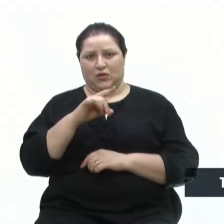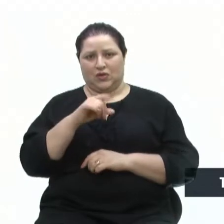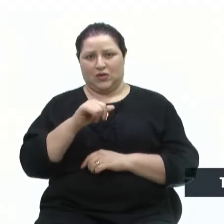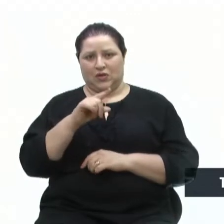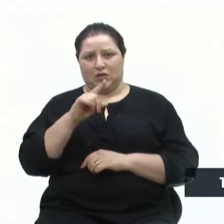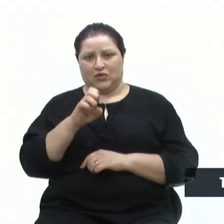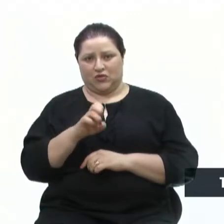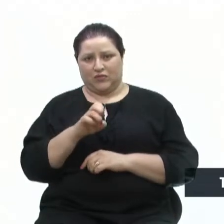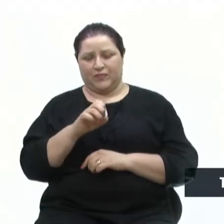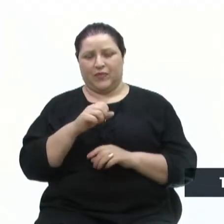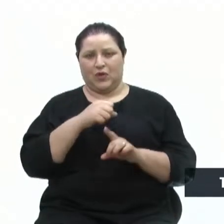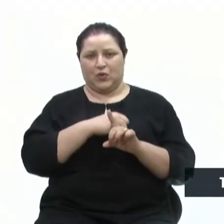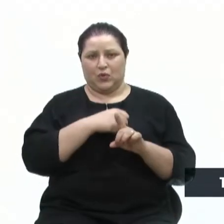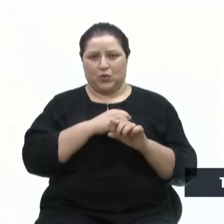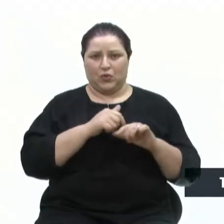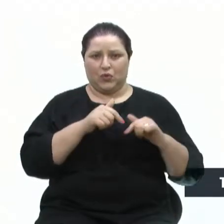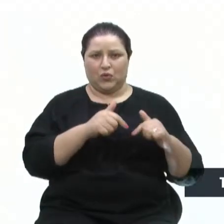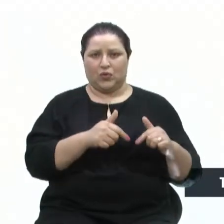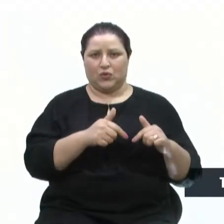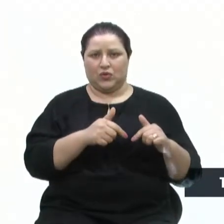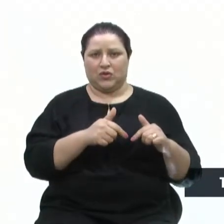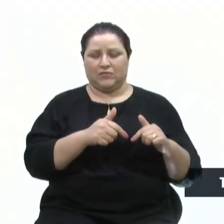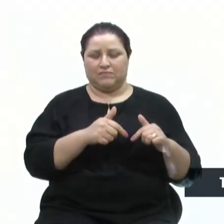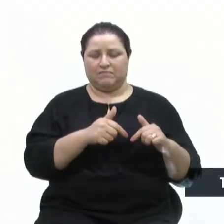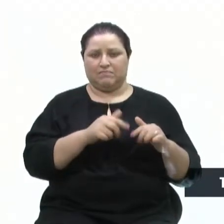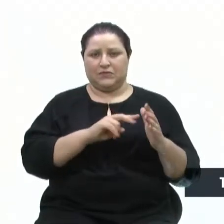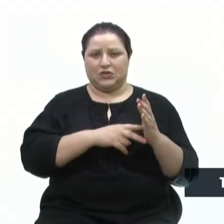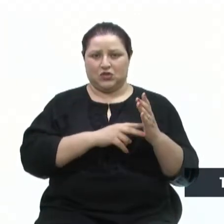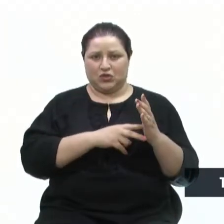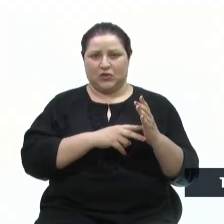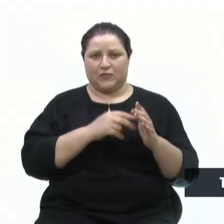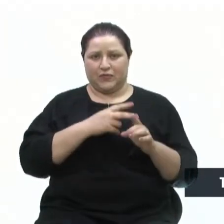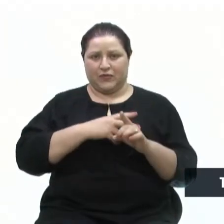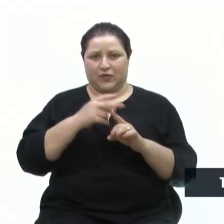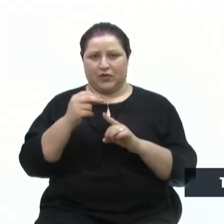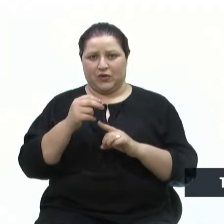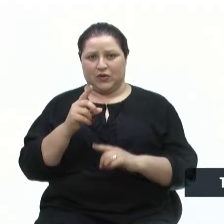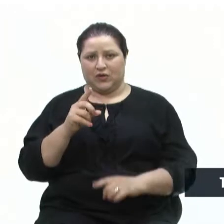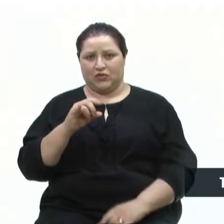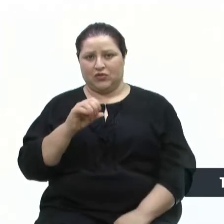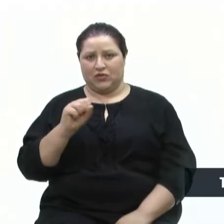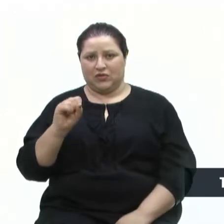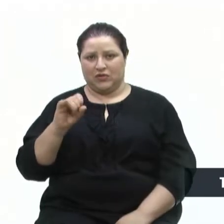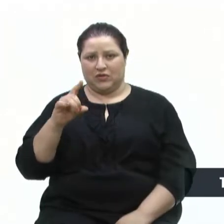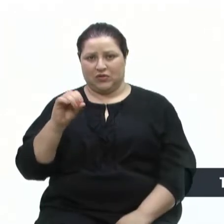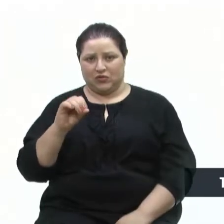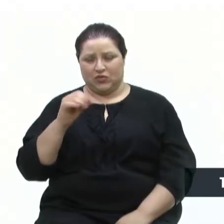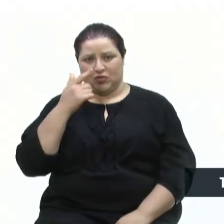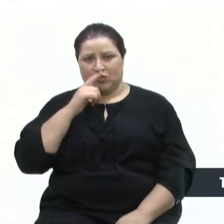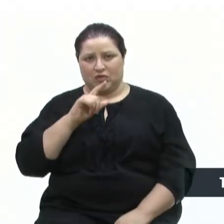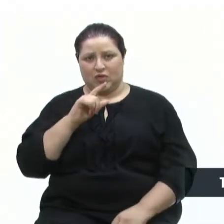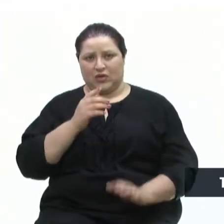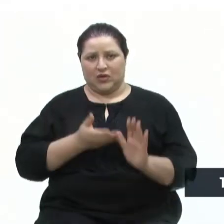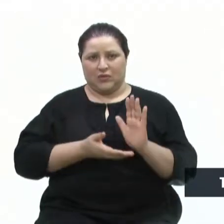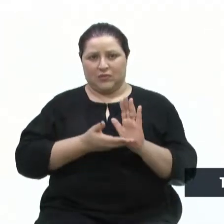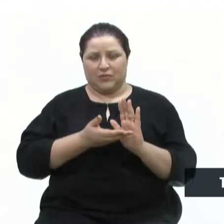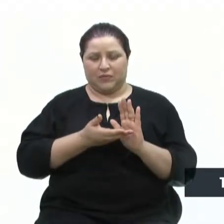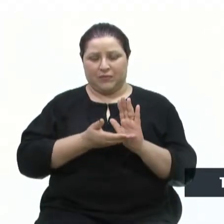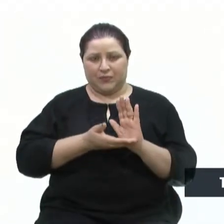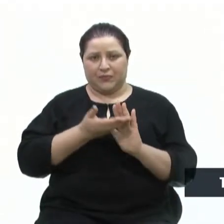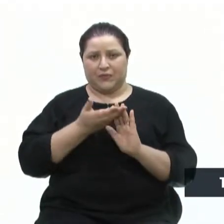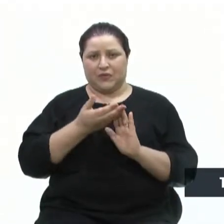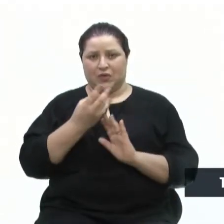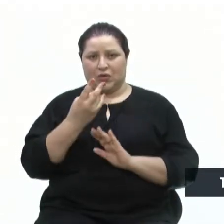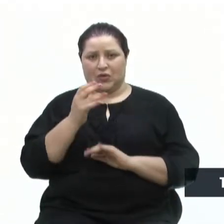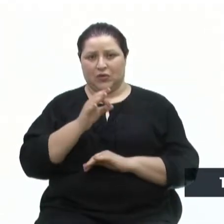sindical que a vitória do dissídio 2022 foi conquistada o reajuste de 12% é um dos maiores